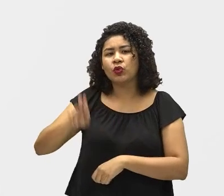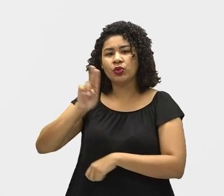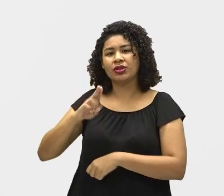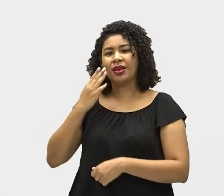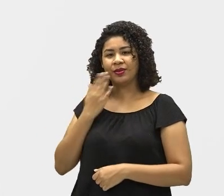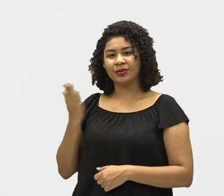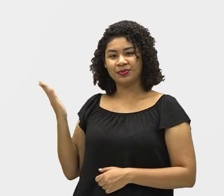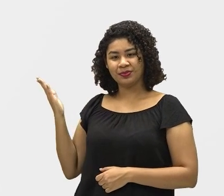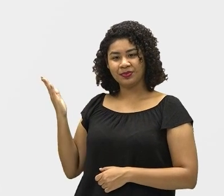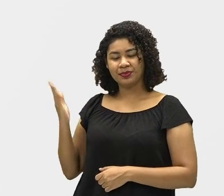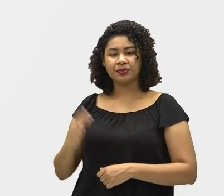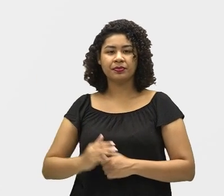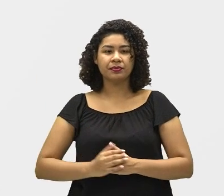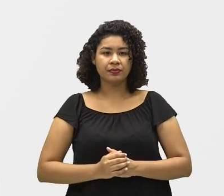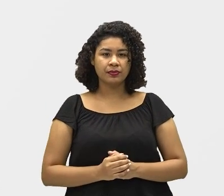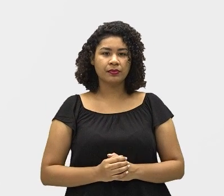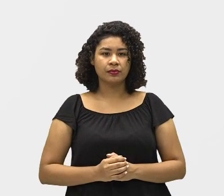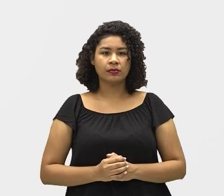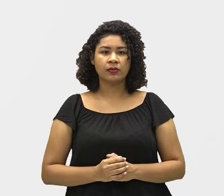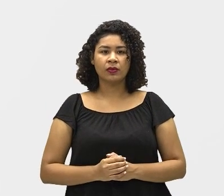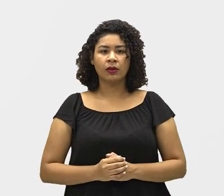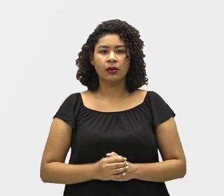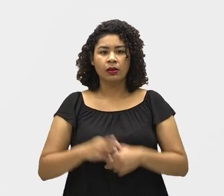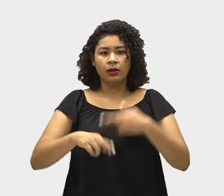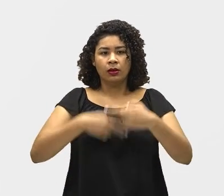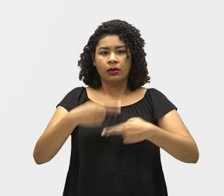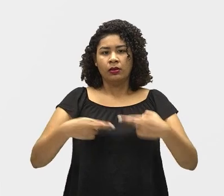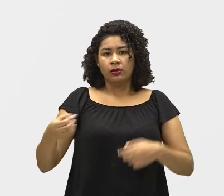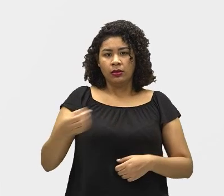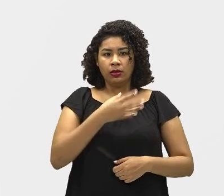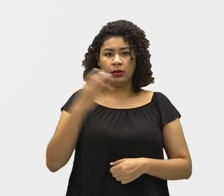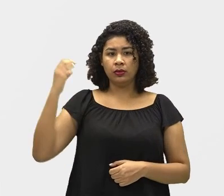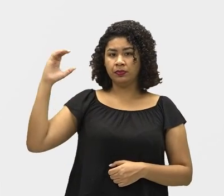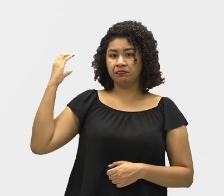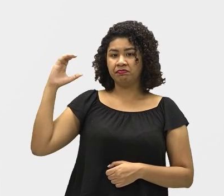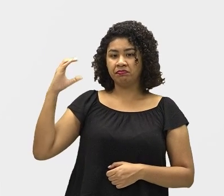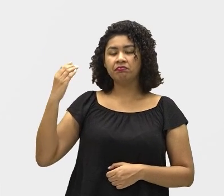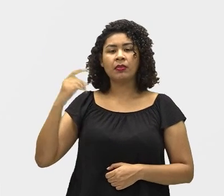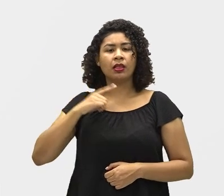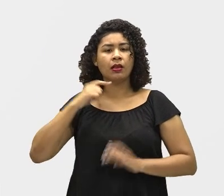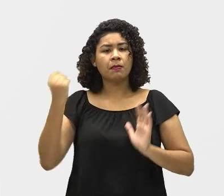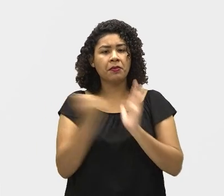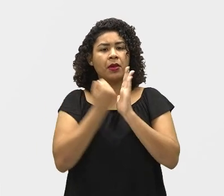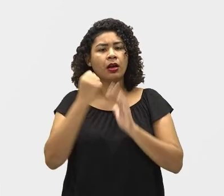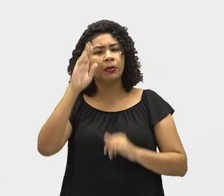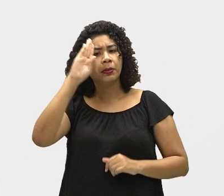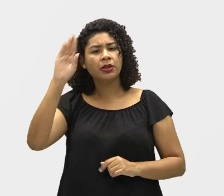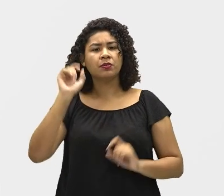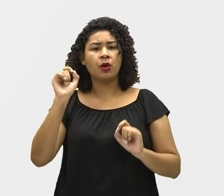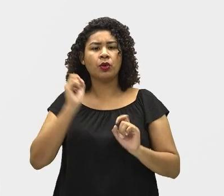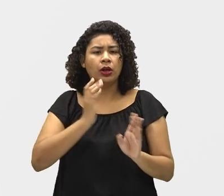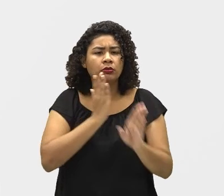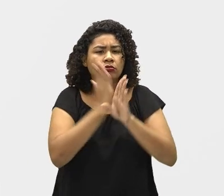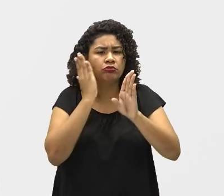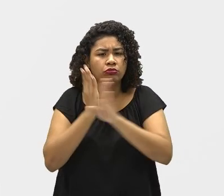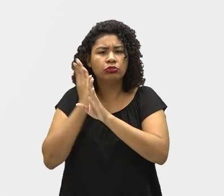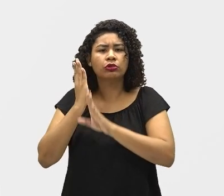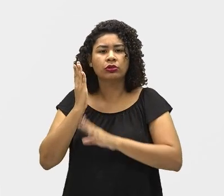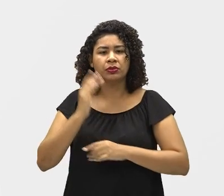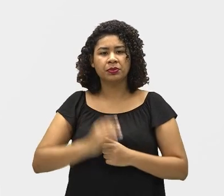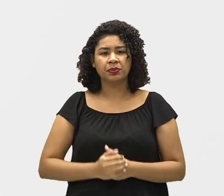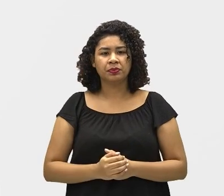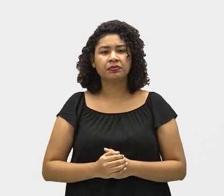Continuando o Renascimento científico, o Renascimento foi marcado por importantes descobertas científicas, notadamente nos campos